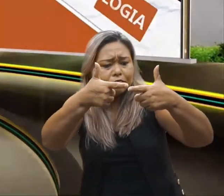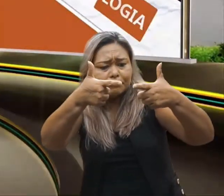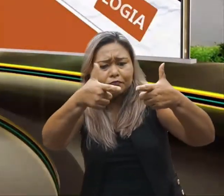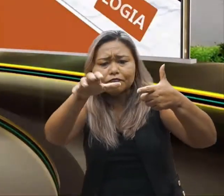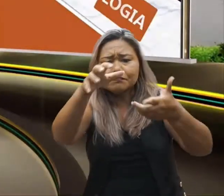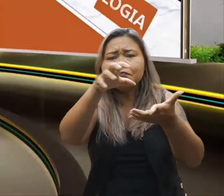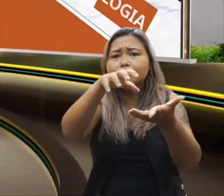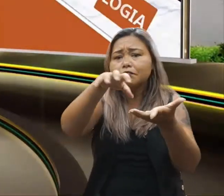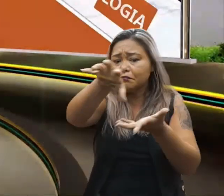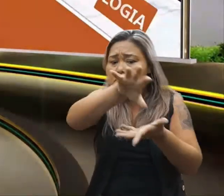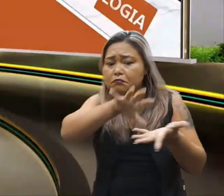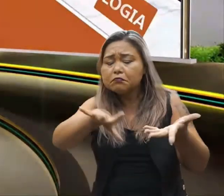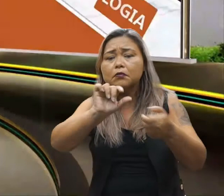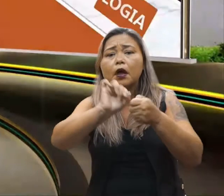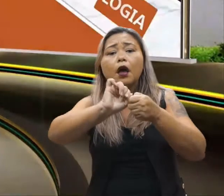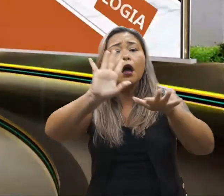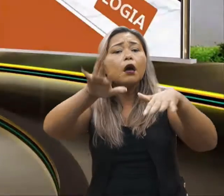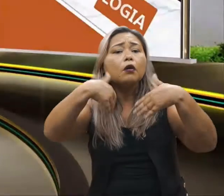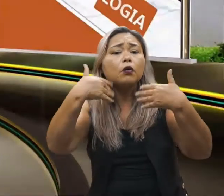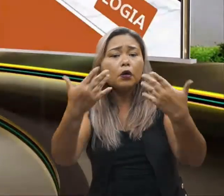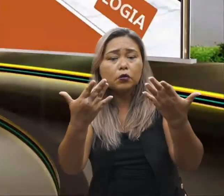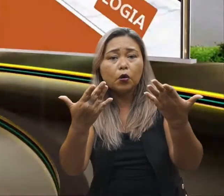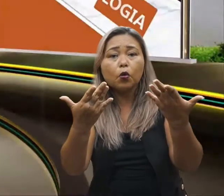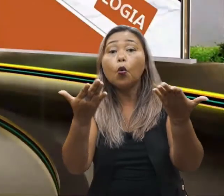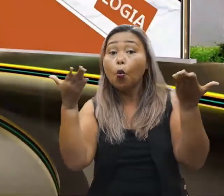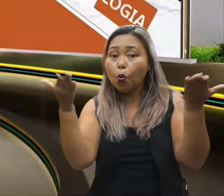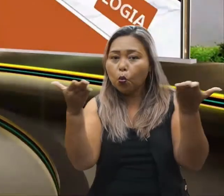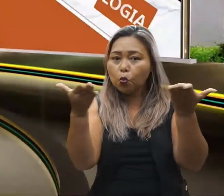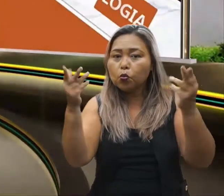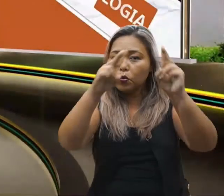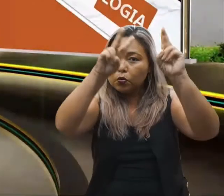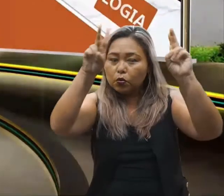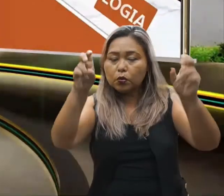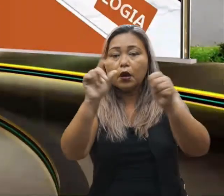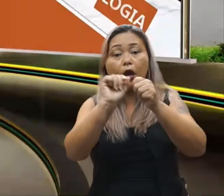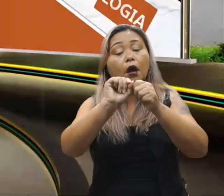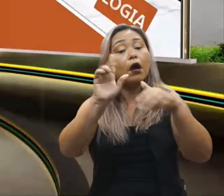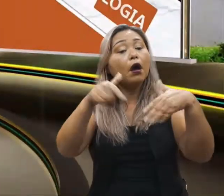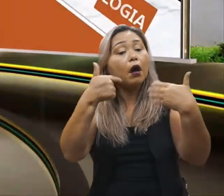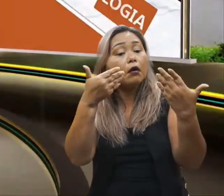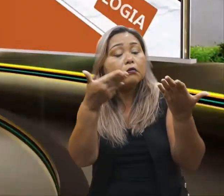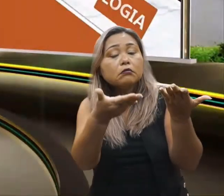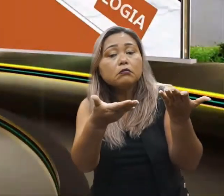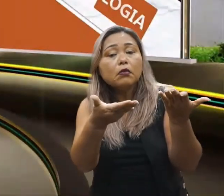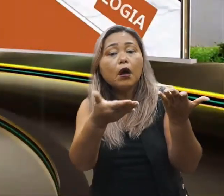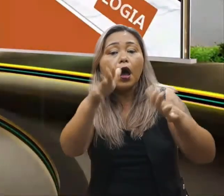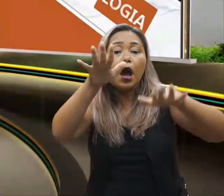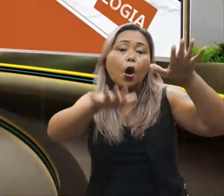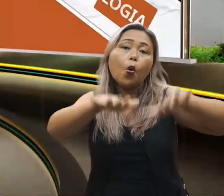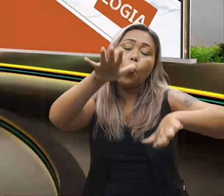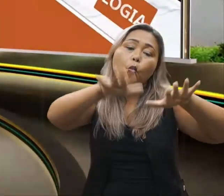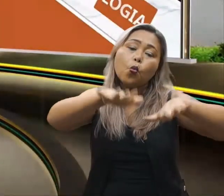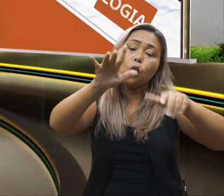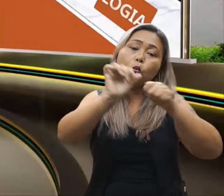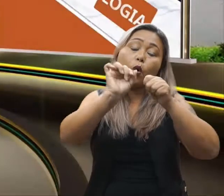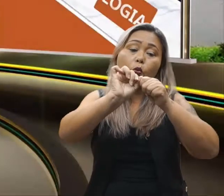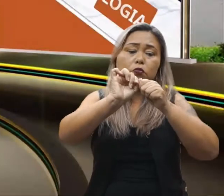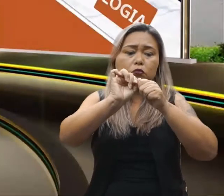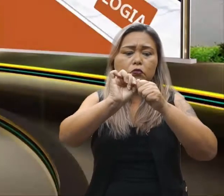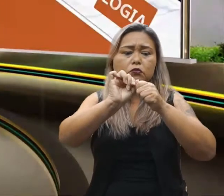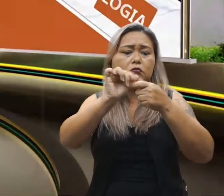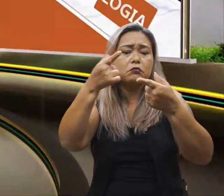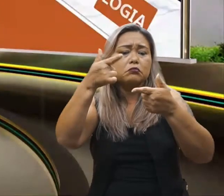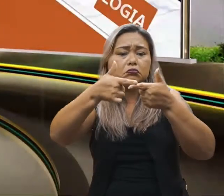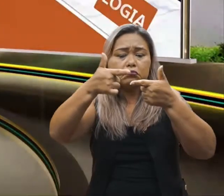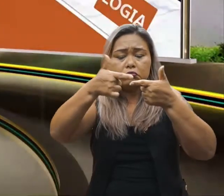né? Então, essa questão que nós vamos falar hoje, ela leva em consideração alguns dilemas éticos.